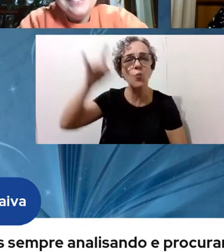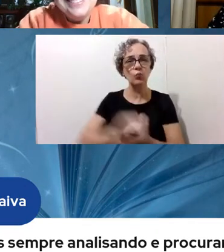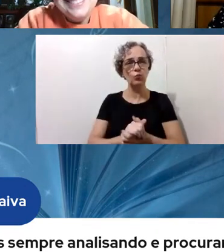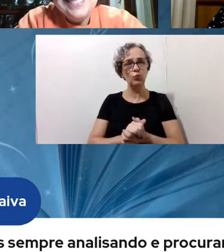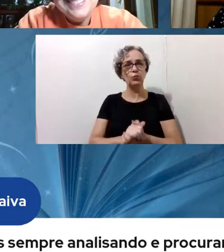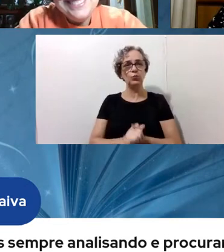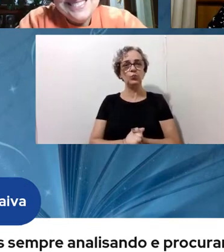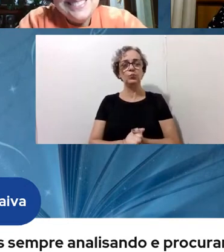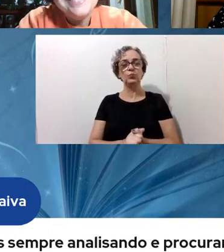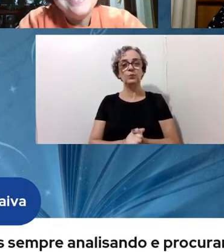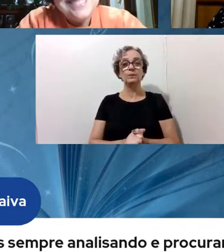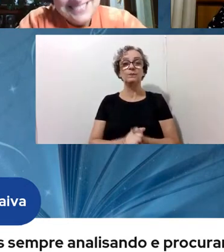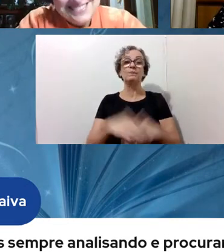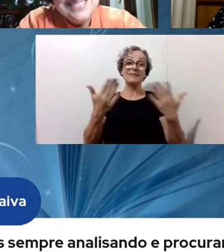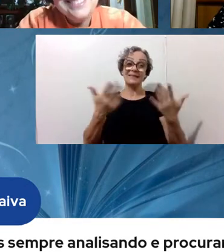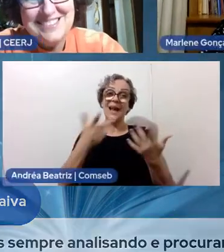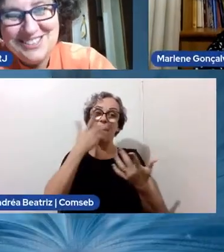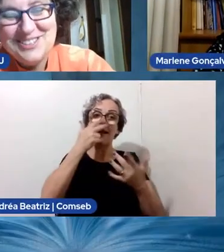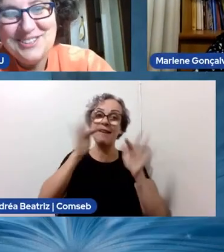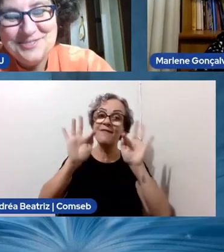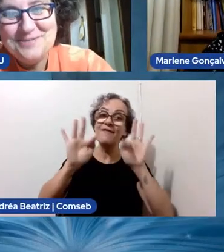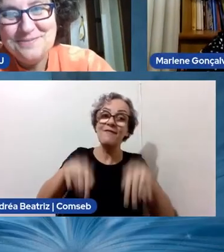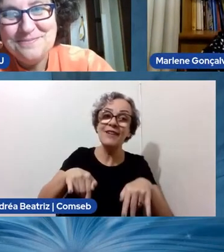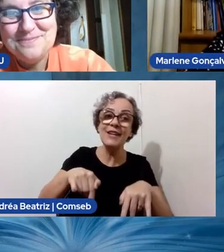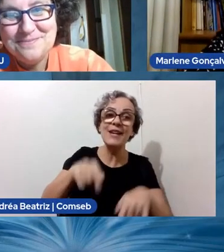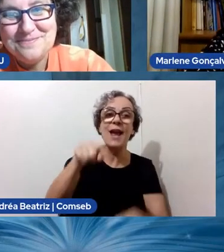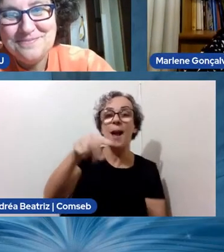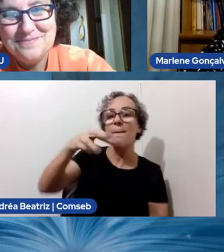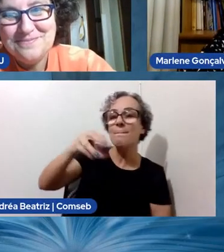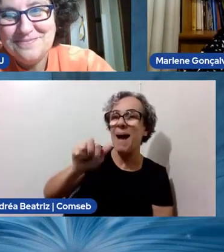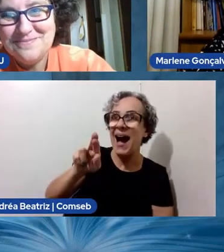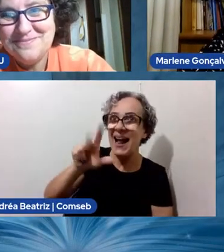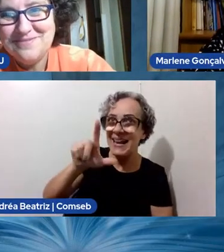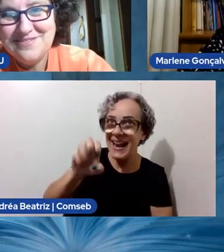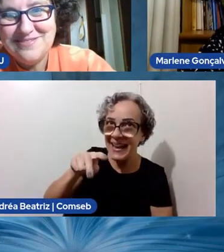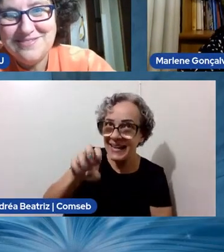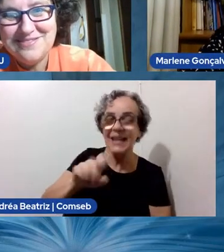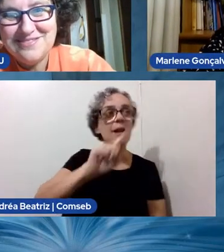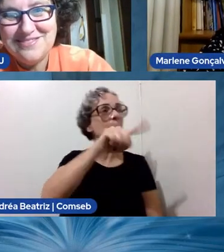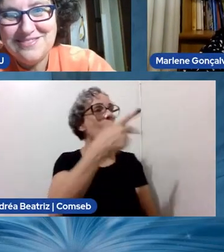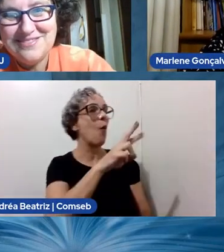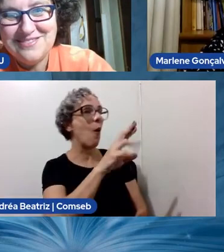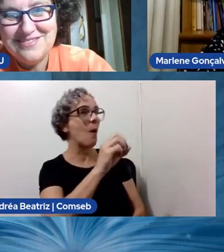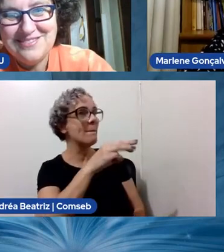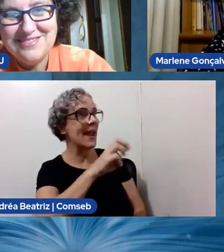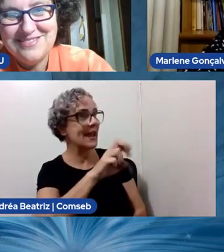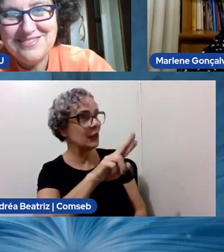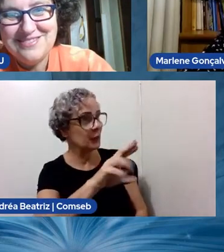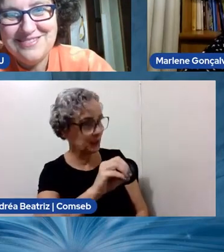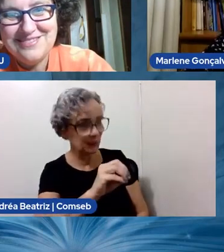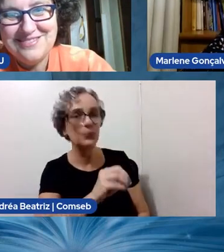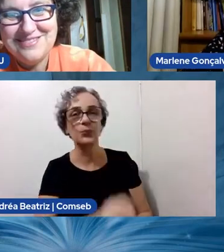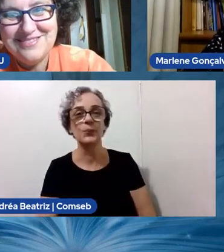aí ficariam as palavras finais de Marlene e Romero, então, para a gente fazer o fechamento. Marlene,